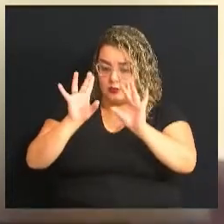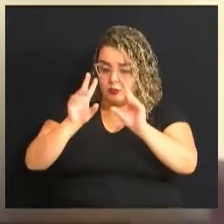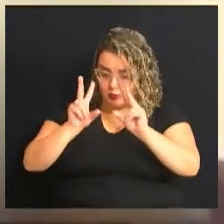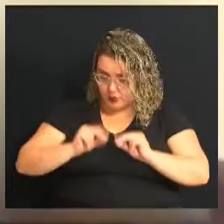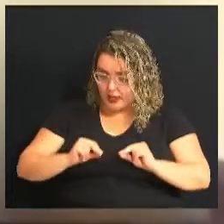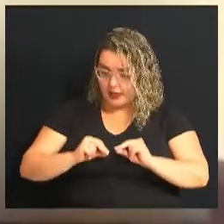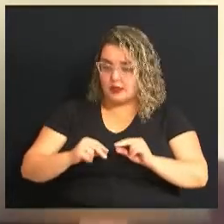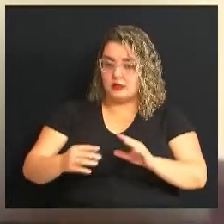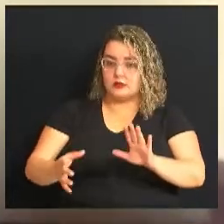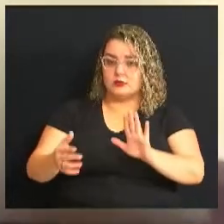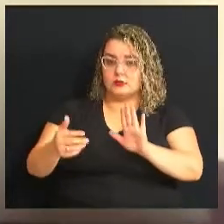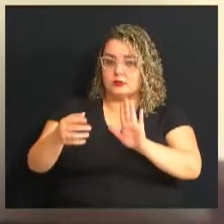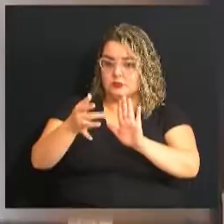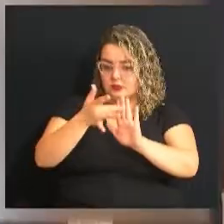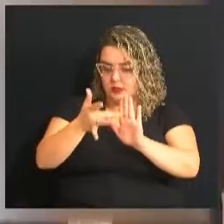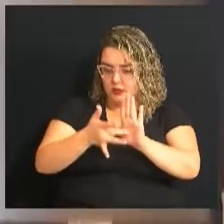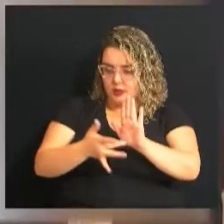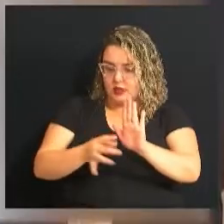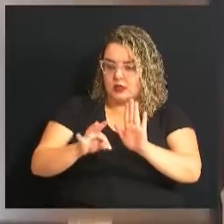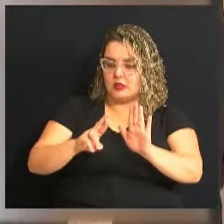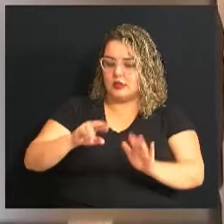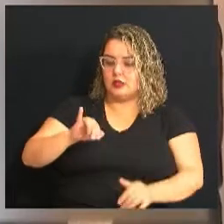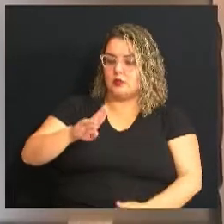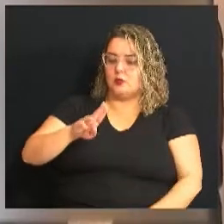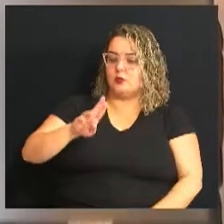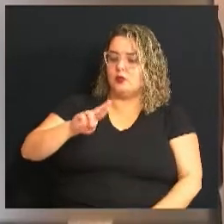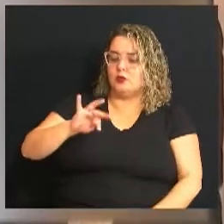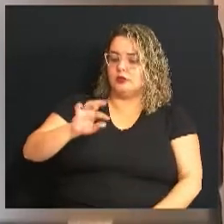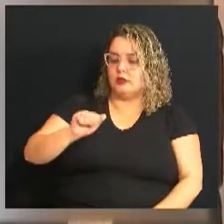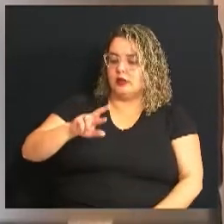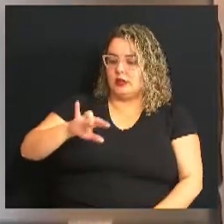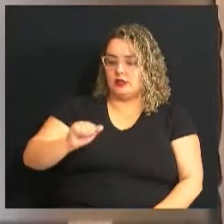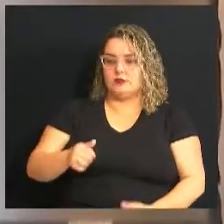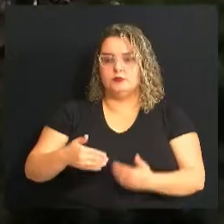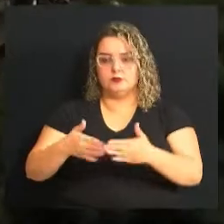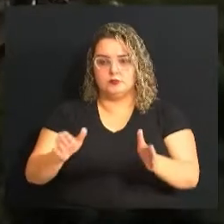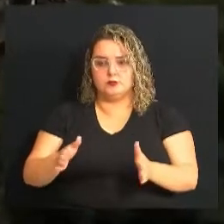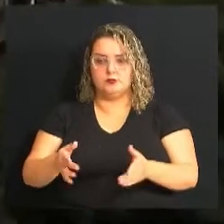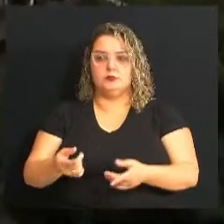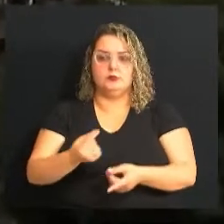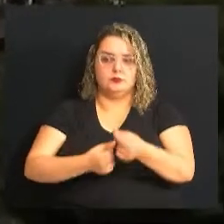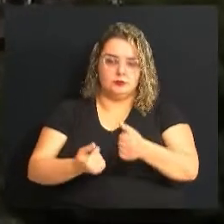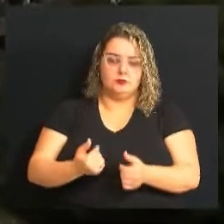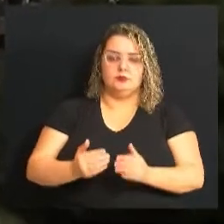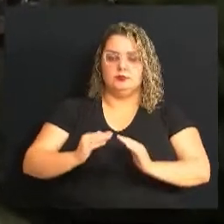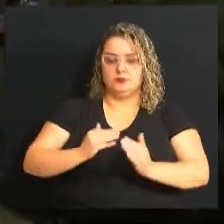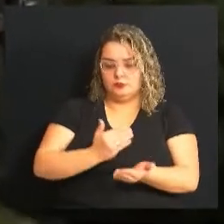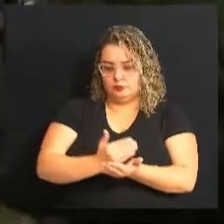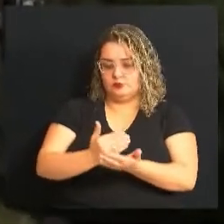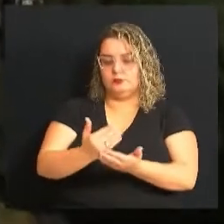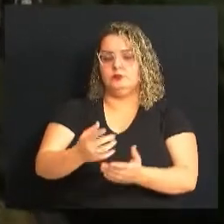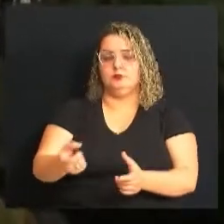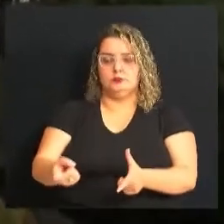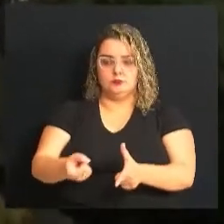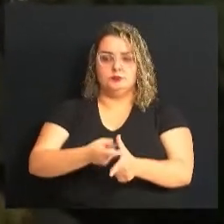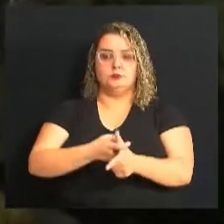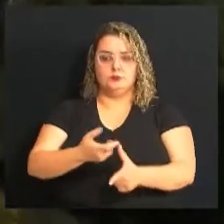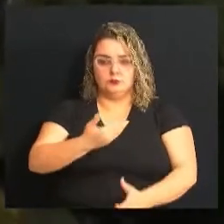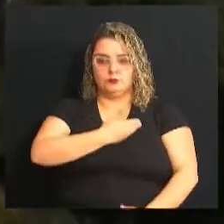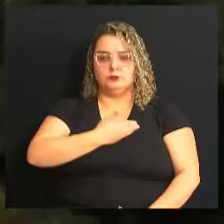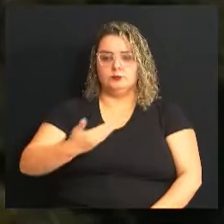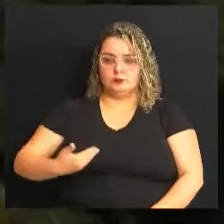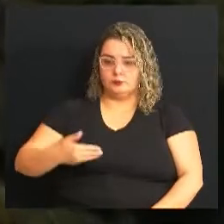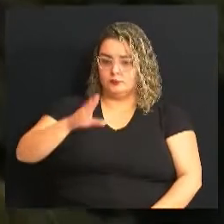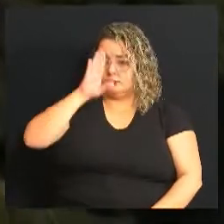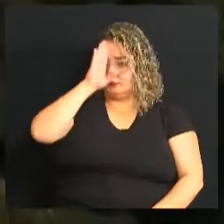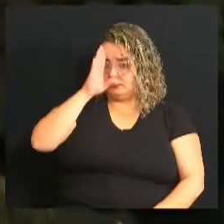referentes às matérias tributárias, abertura de créditos, empréstimos públicos, dívida pública e outras que direta